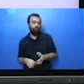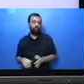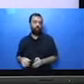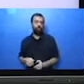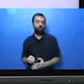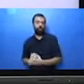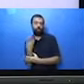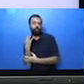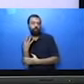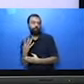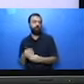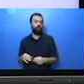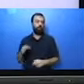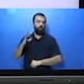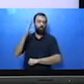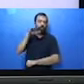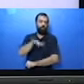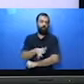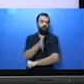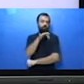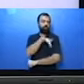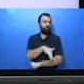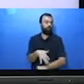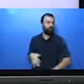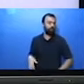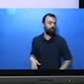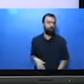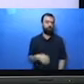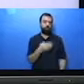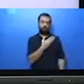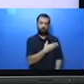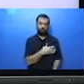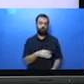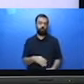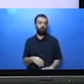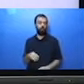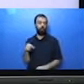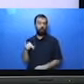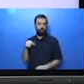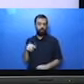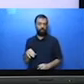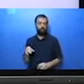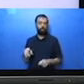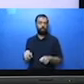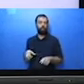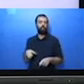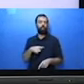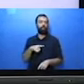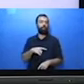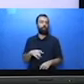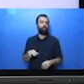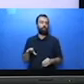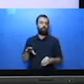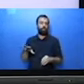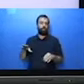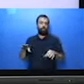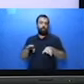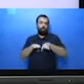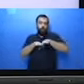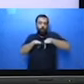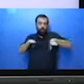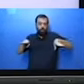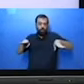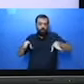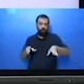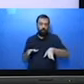relevo. O nosso relevo ele apresenta diversos planaltos, planícies e depressões, decorrente